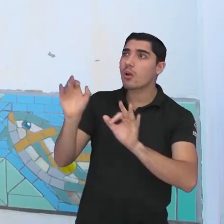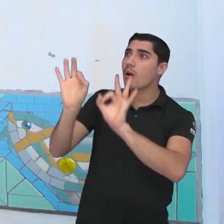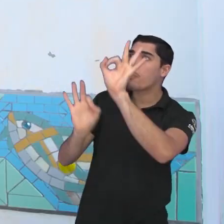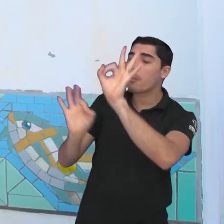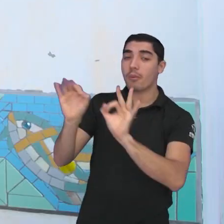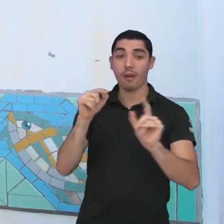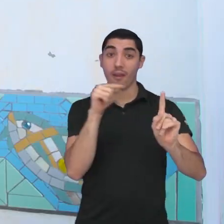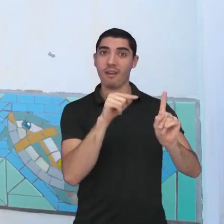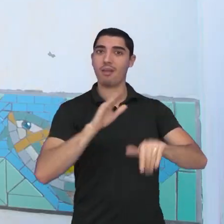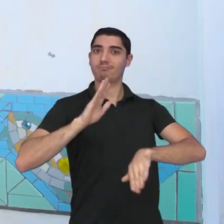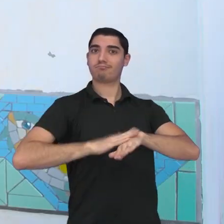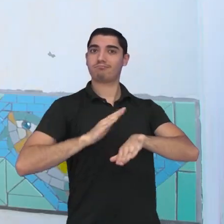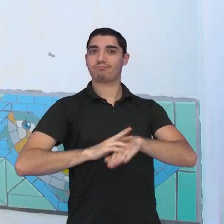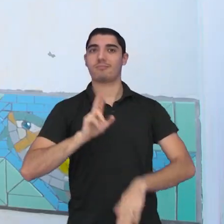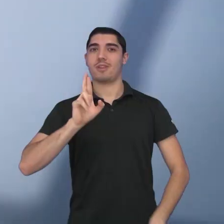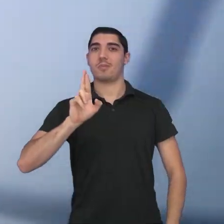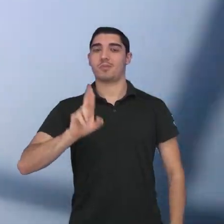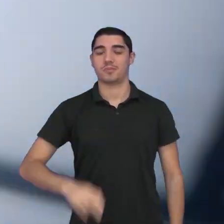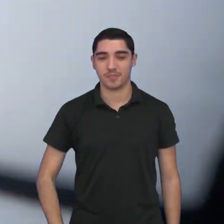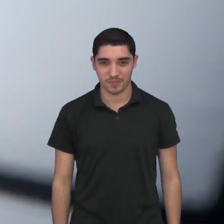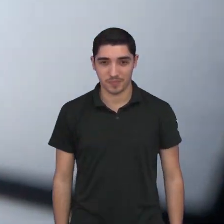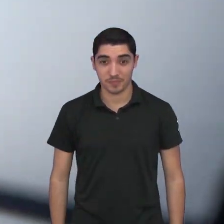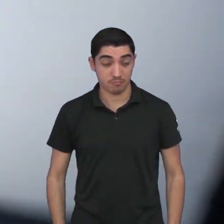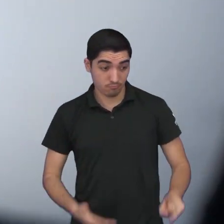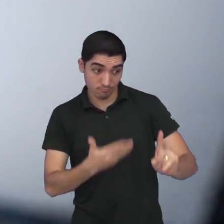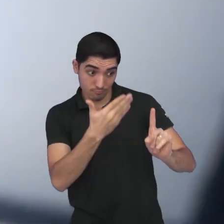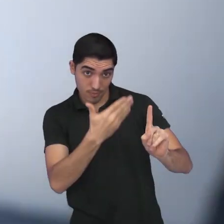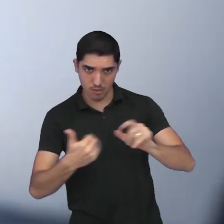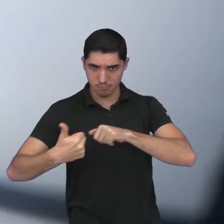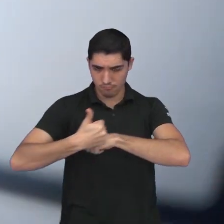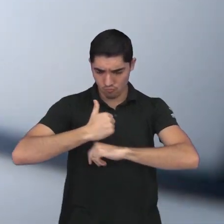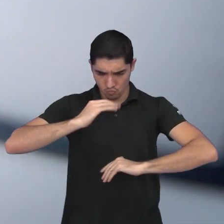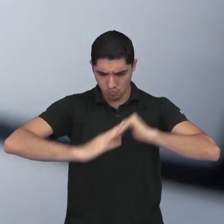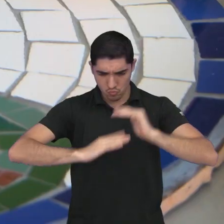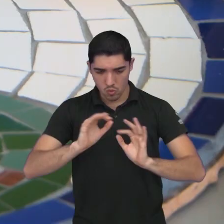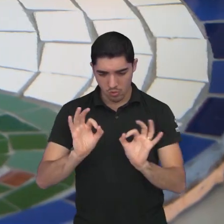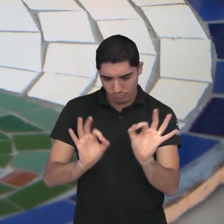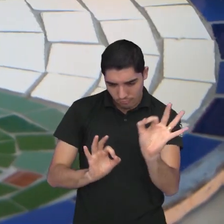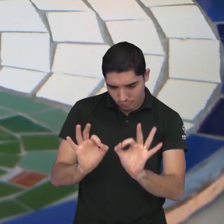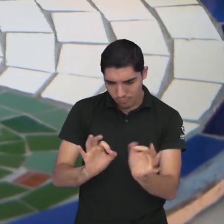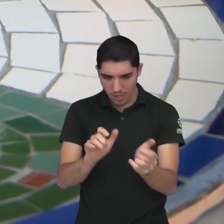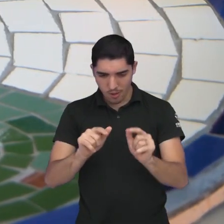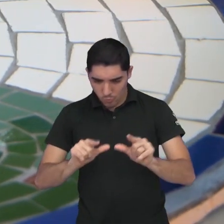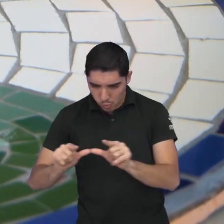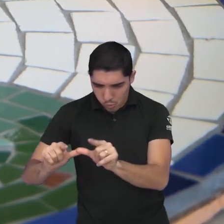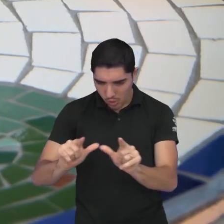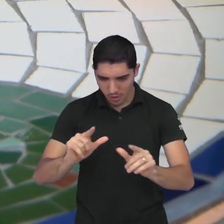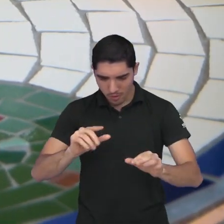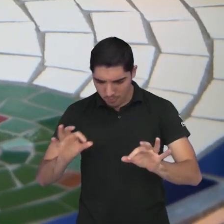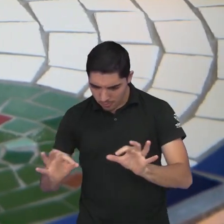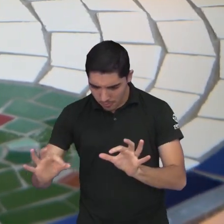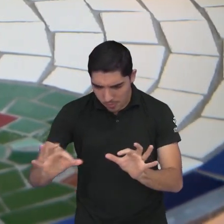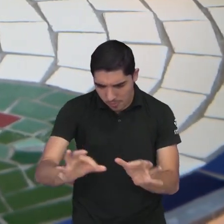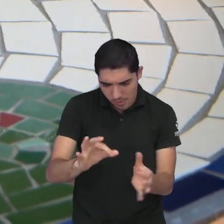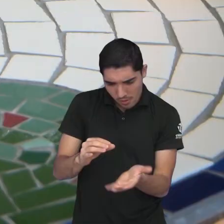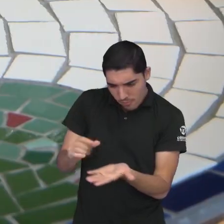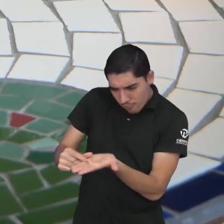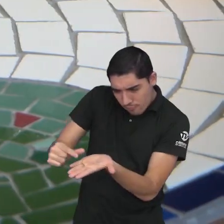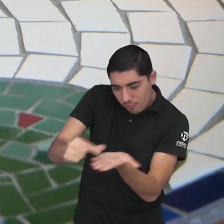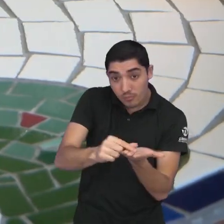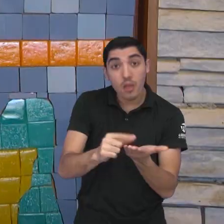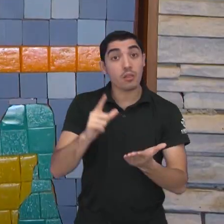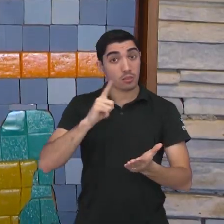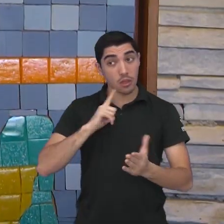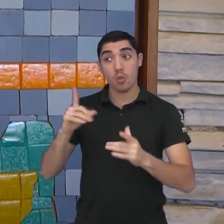obras espalhadas pela cidade. Ele é especialista na técnica do mosaico. Tem trabalhos instalados em locais